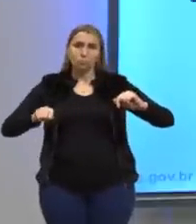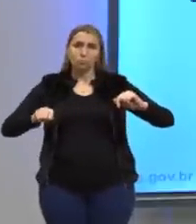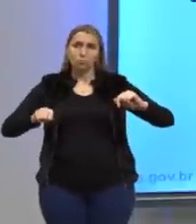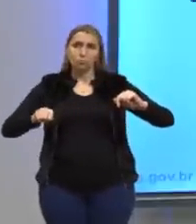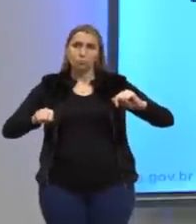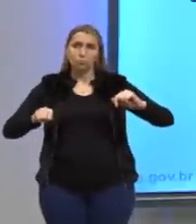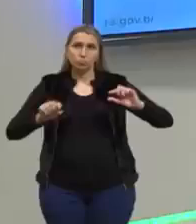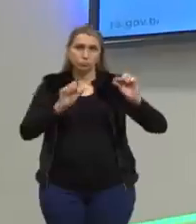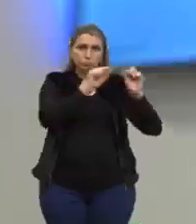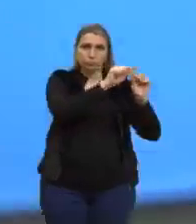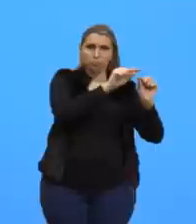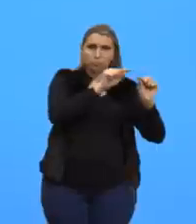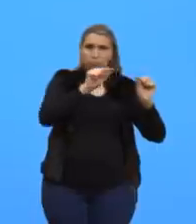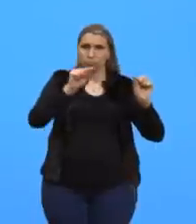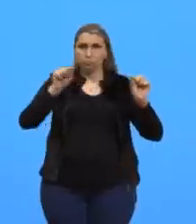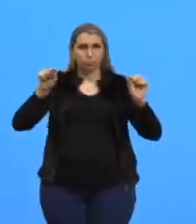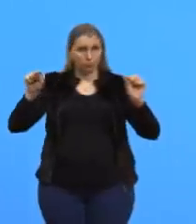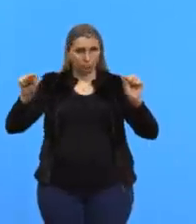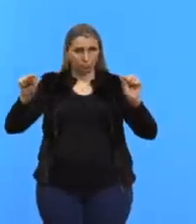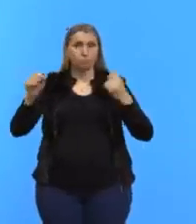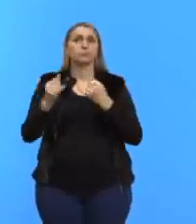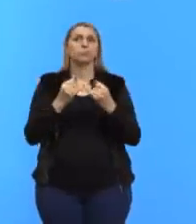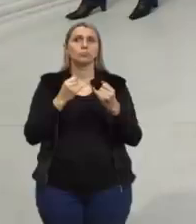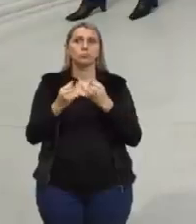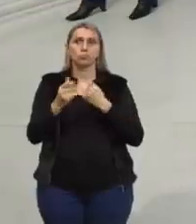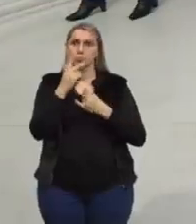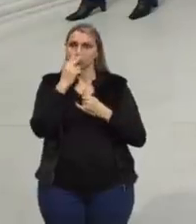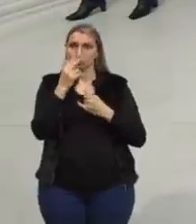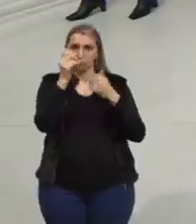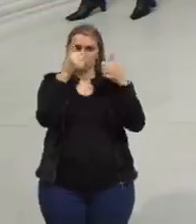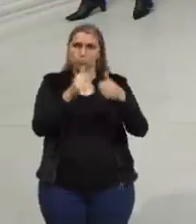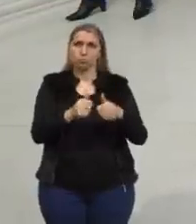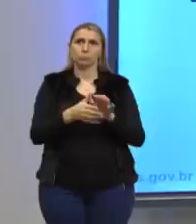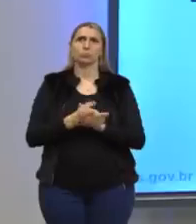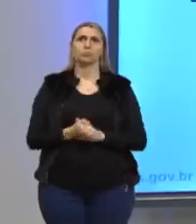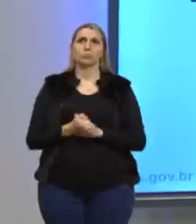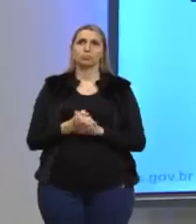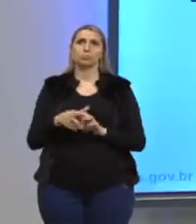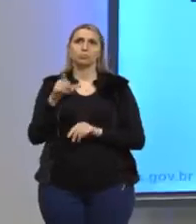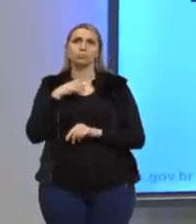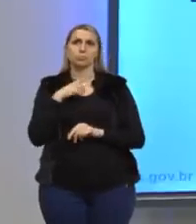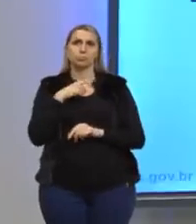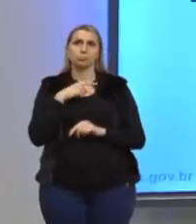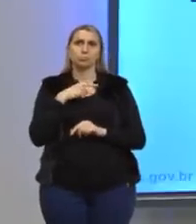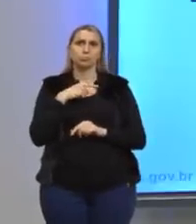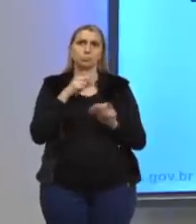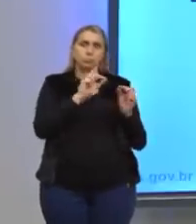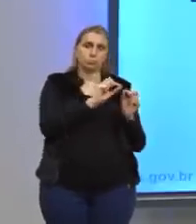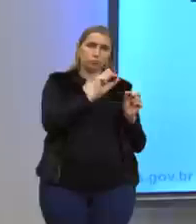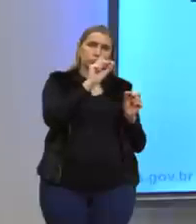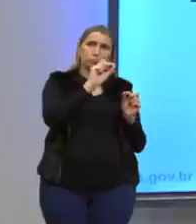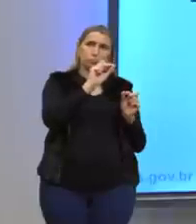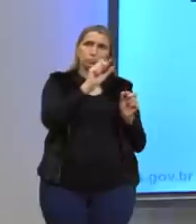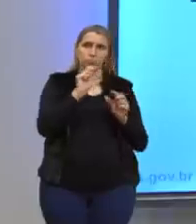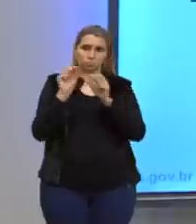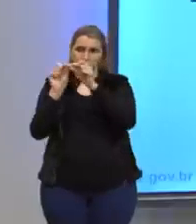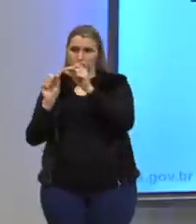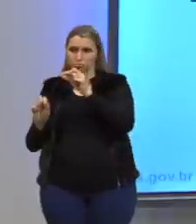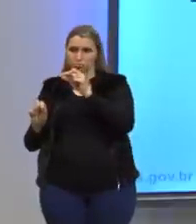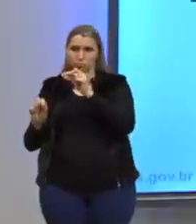uma reta paralela a esta base, por exemplo, eu tenho segmentos que